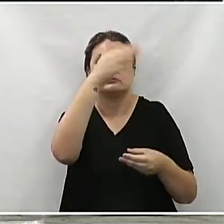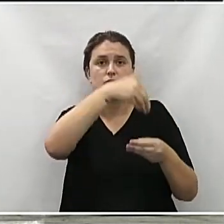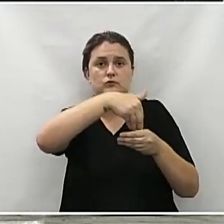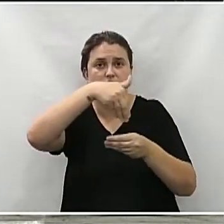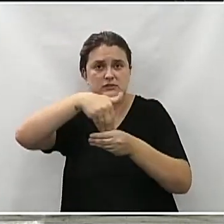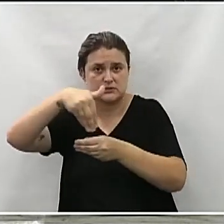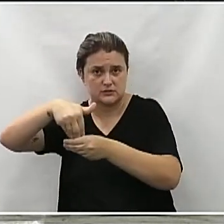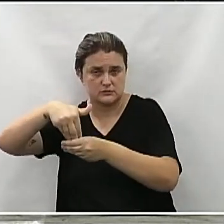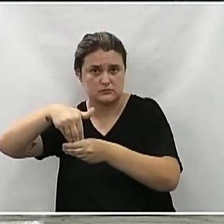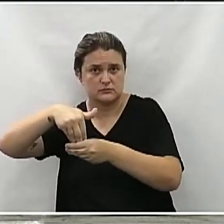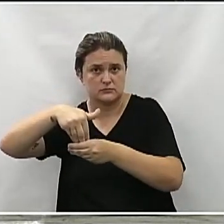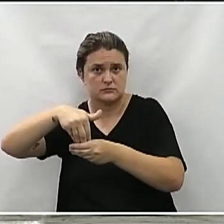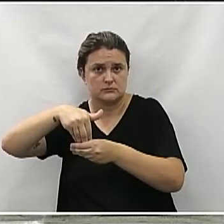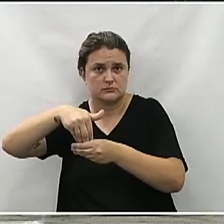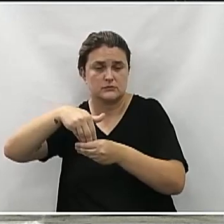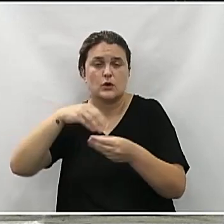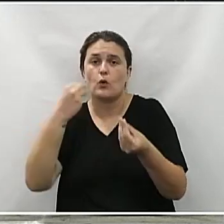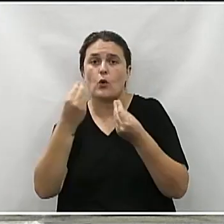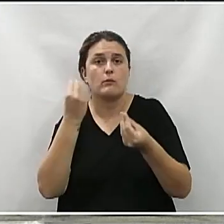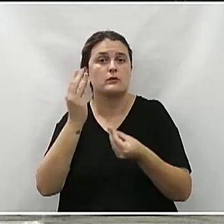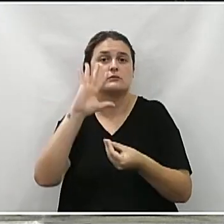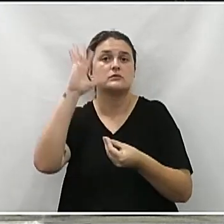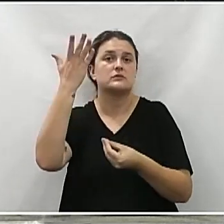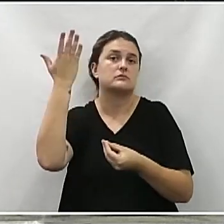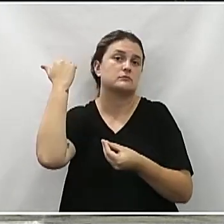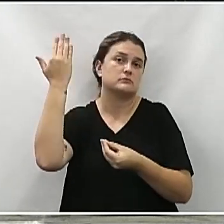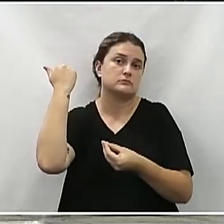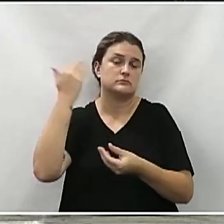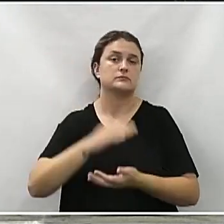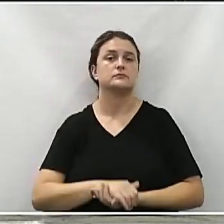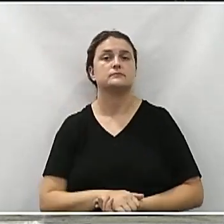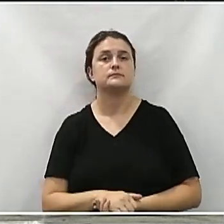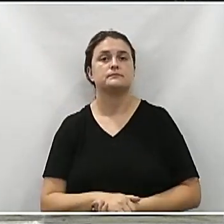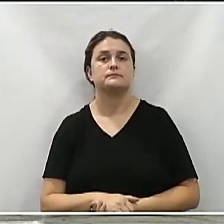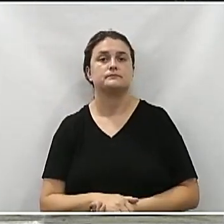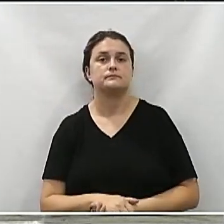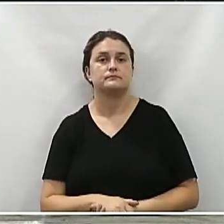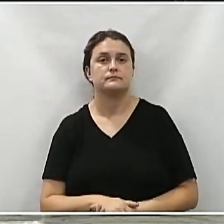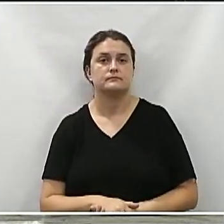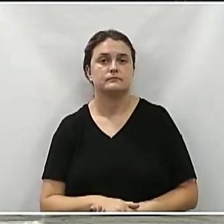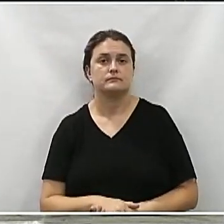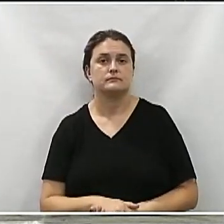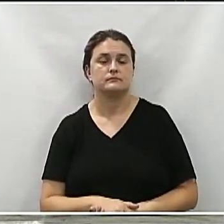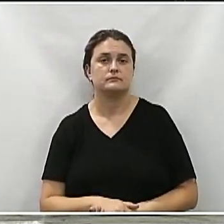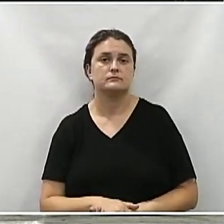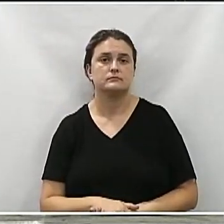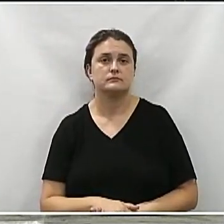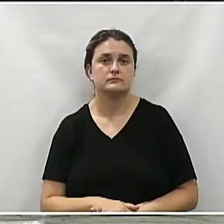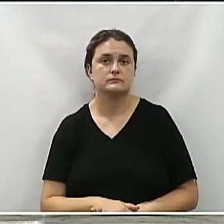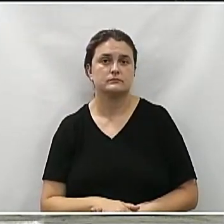foram feitas e da forma que foram feitas em seus bairros então como